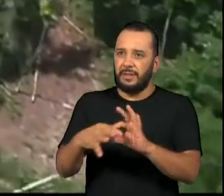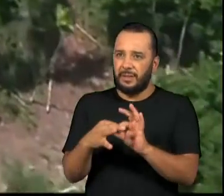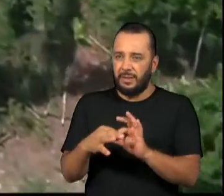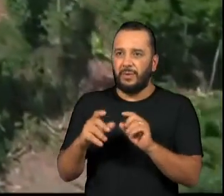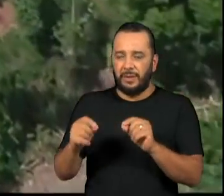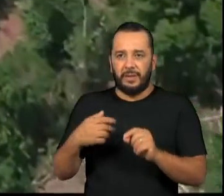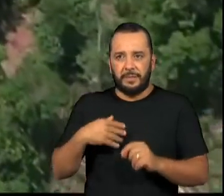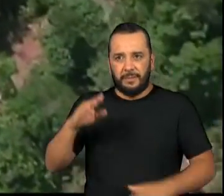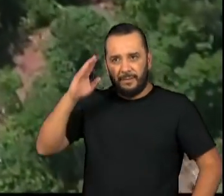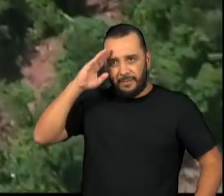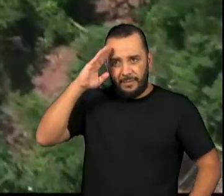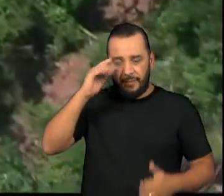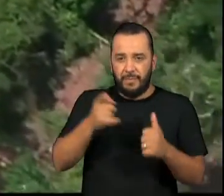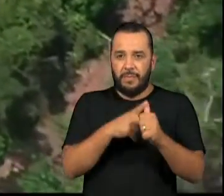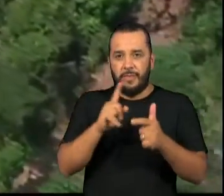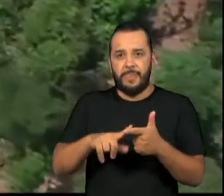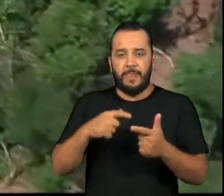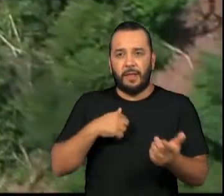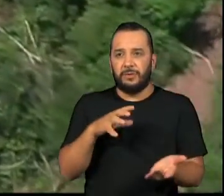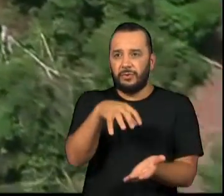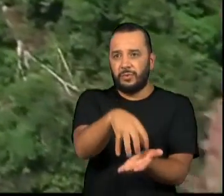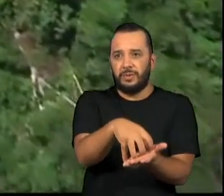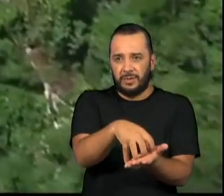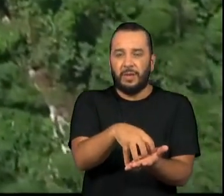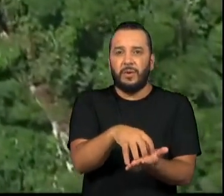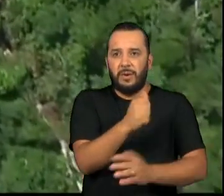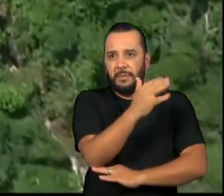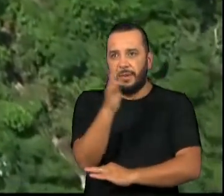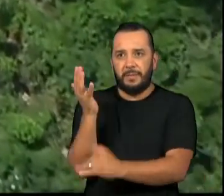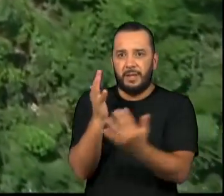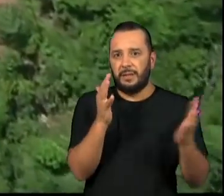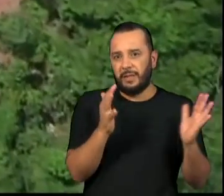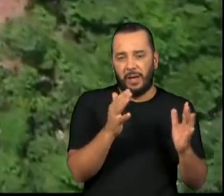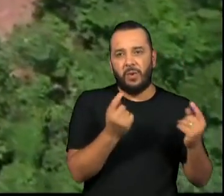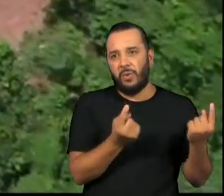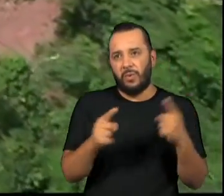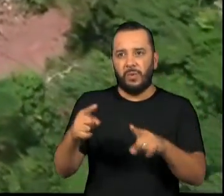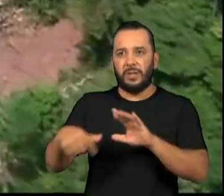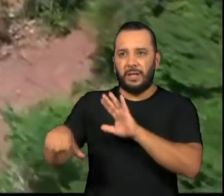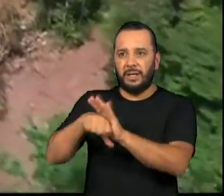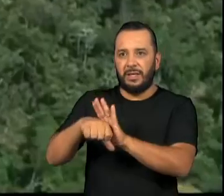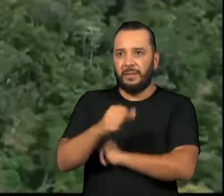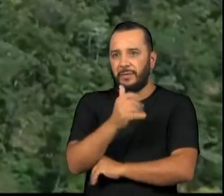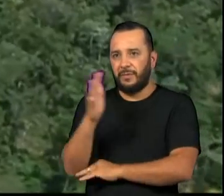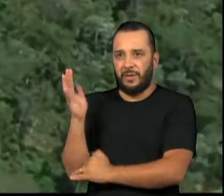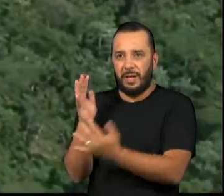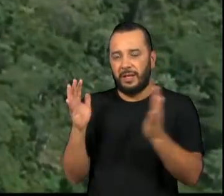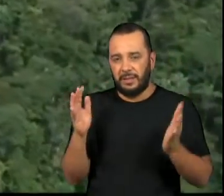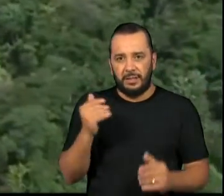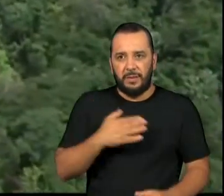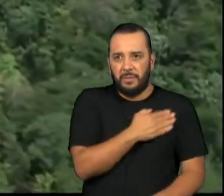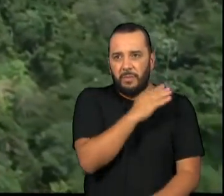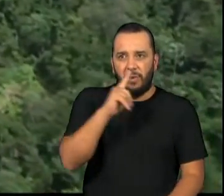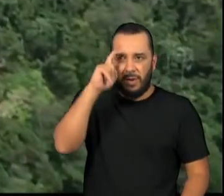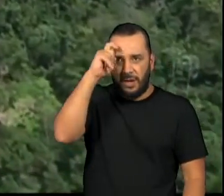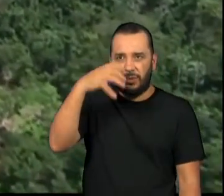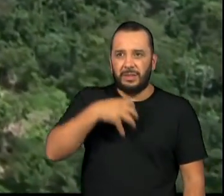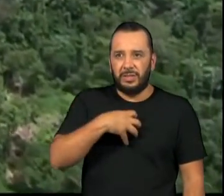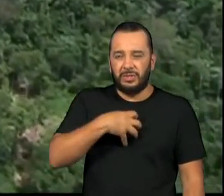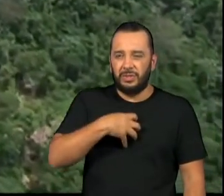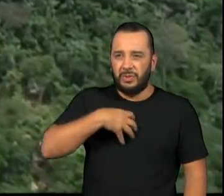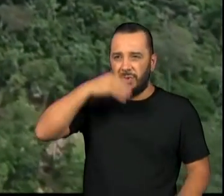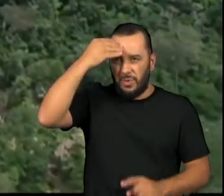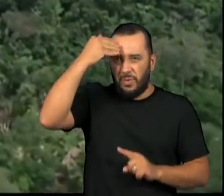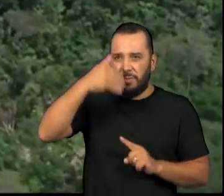entre militares e órgãos ambientais no combate aos crimes na floresta. Mourão se disse culpado pela falta